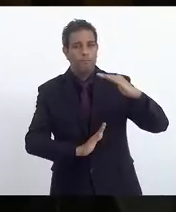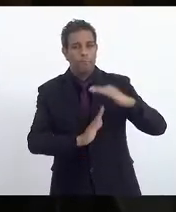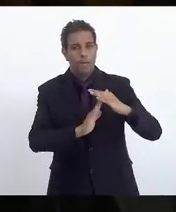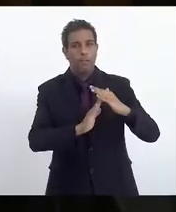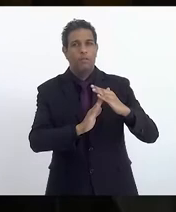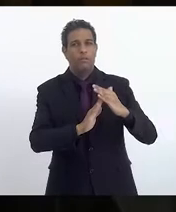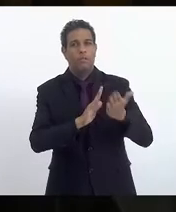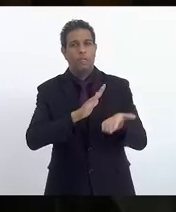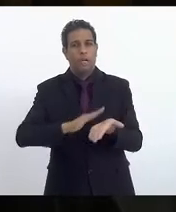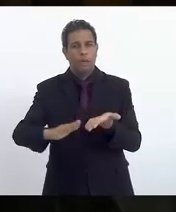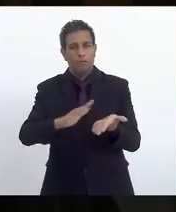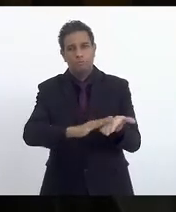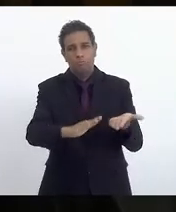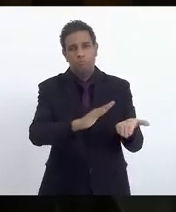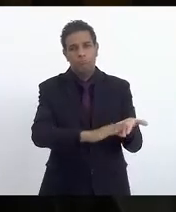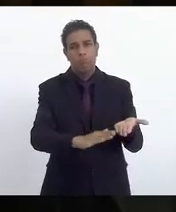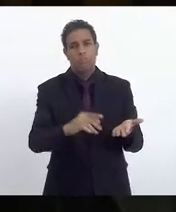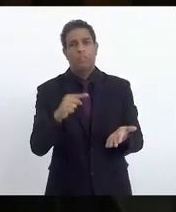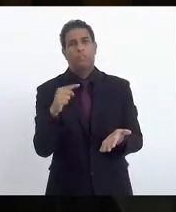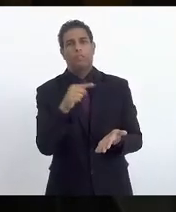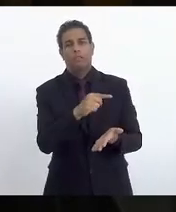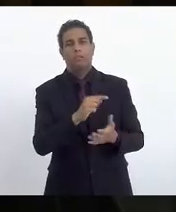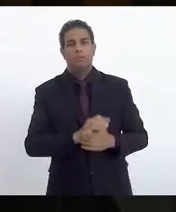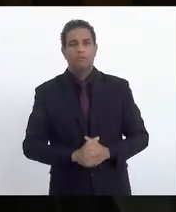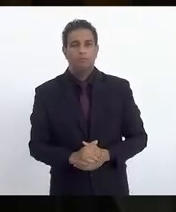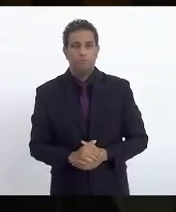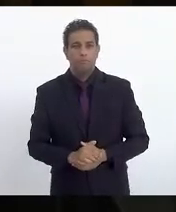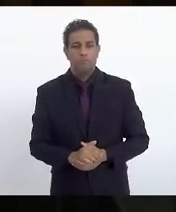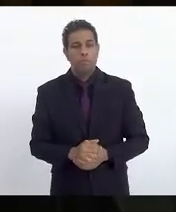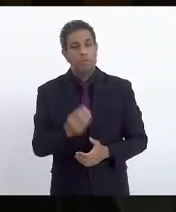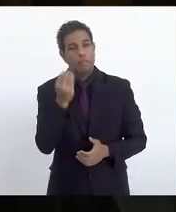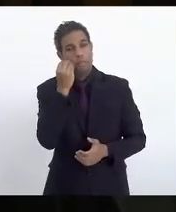gasto ele tem que ter